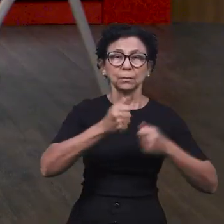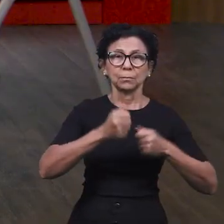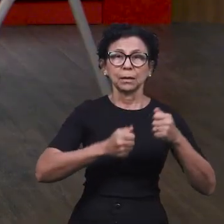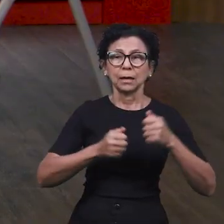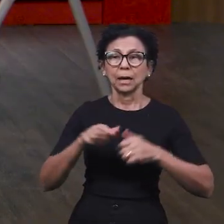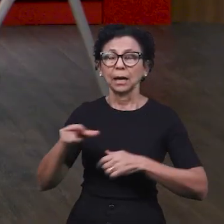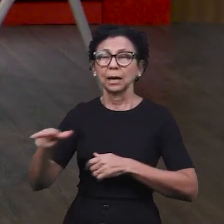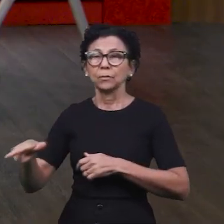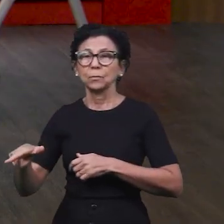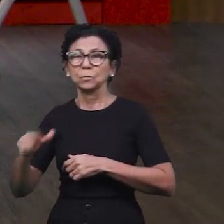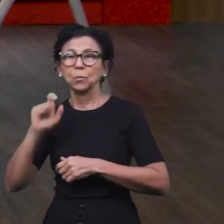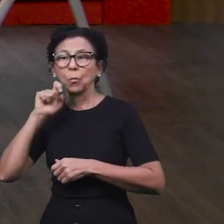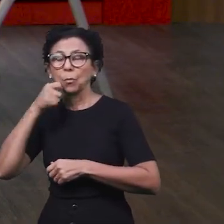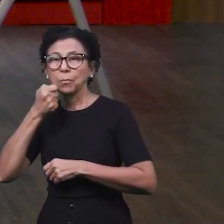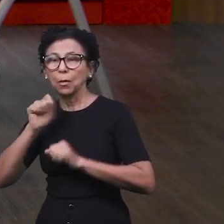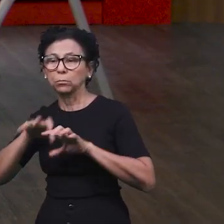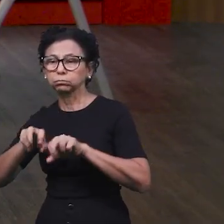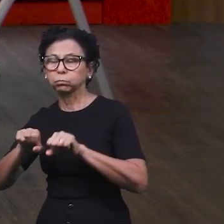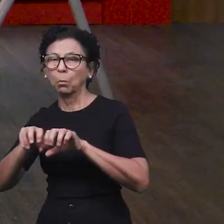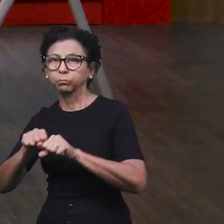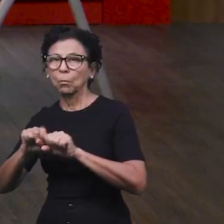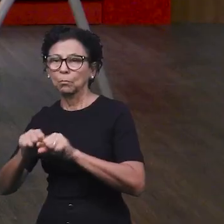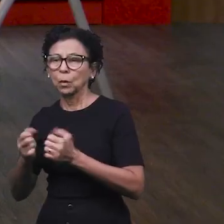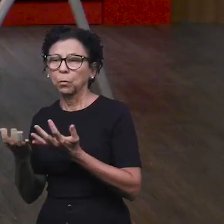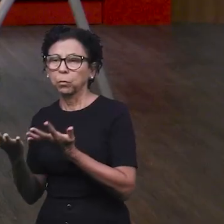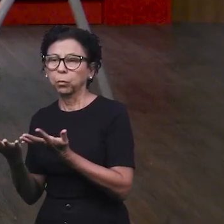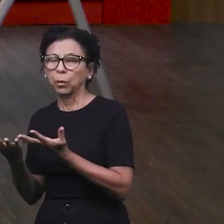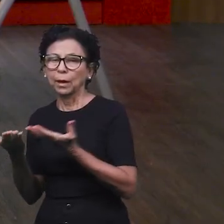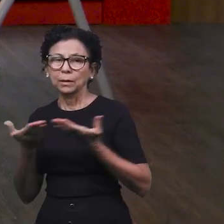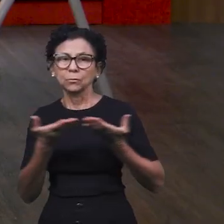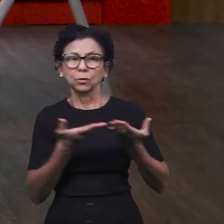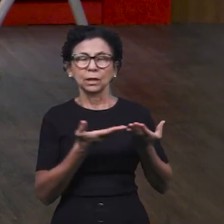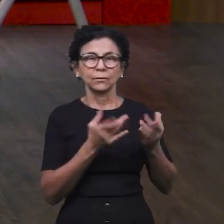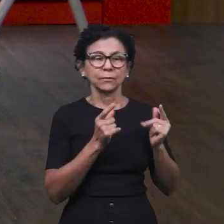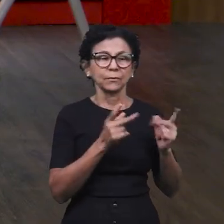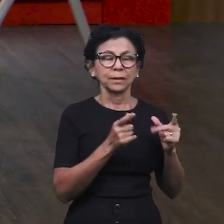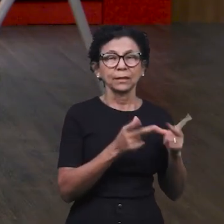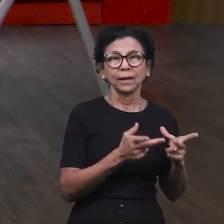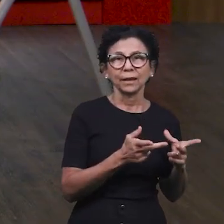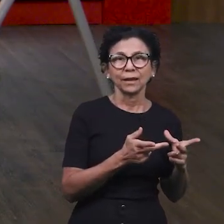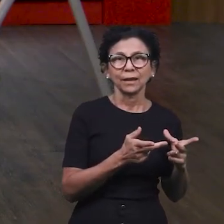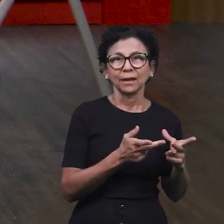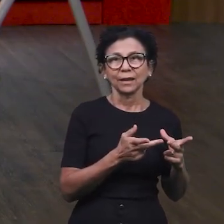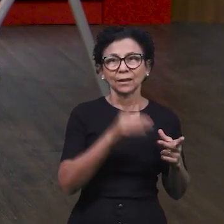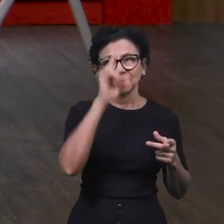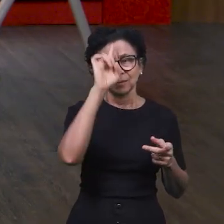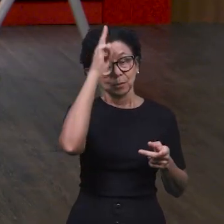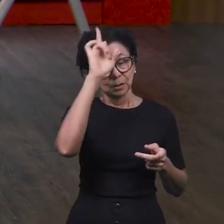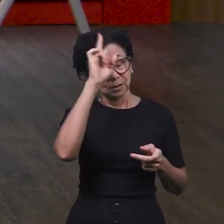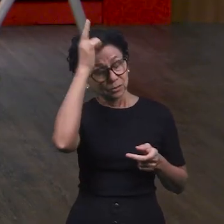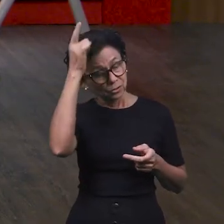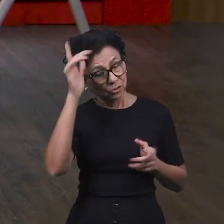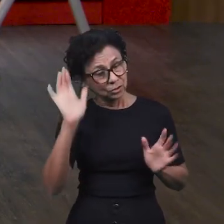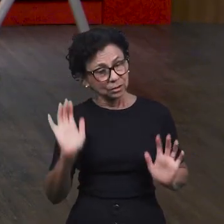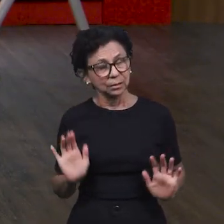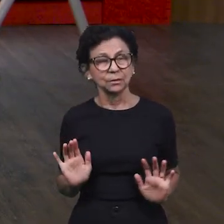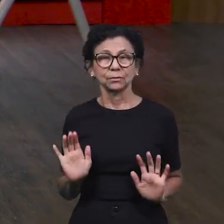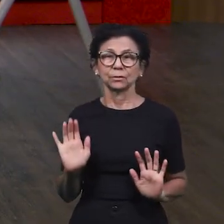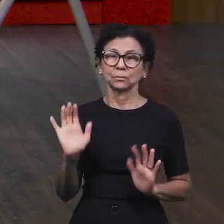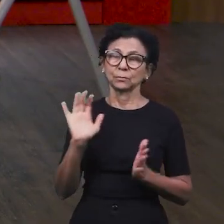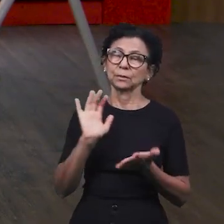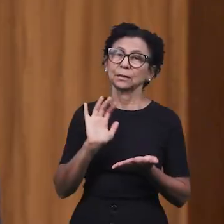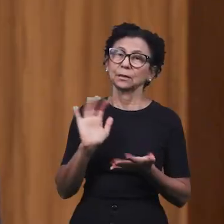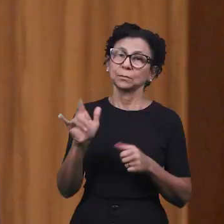pão, vender para os meus passageiros. Por que não? Isso é ser criativo. Eu estou pensando ali uma outra